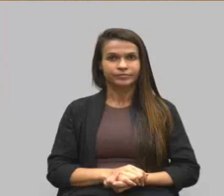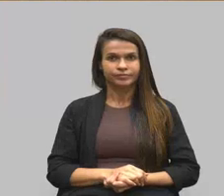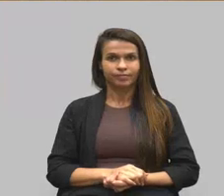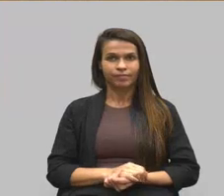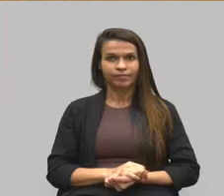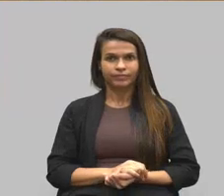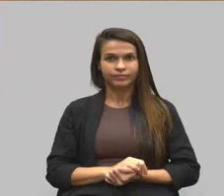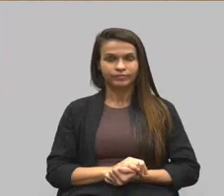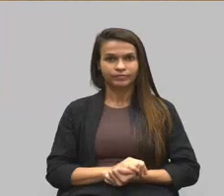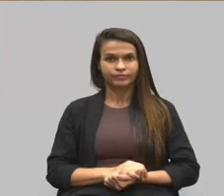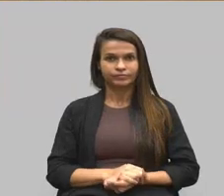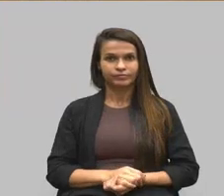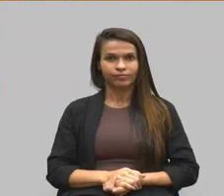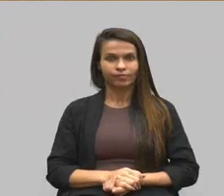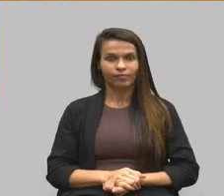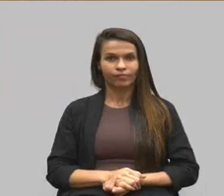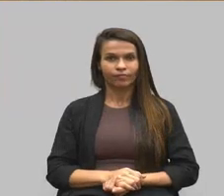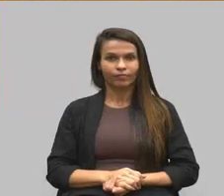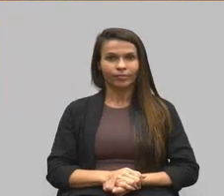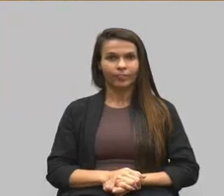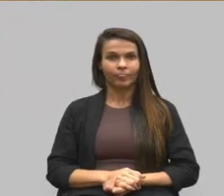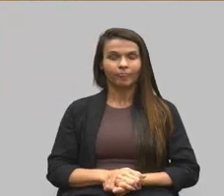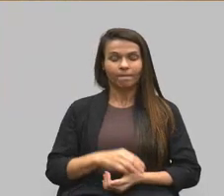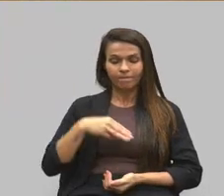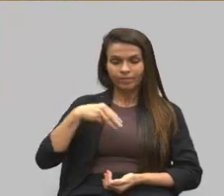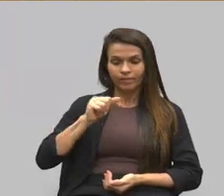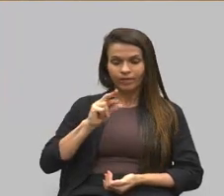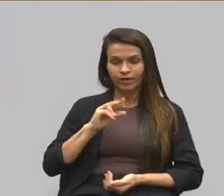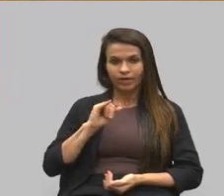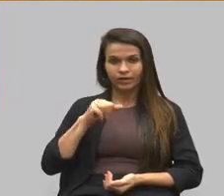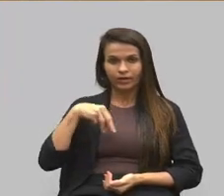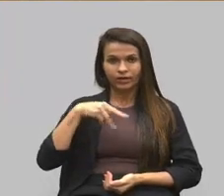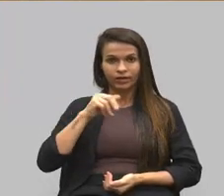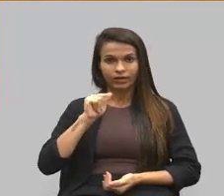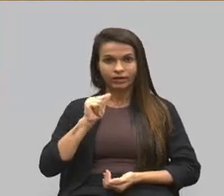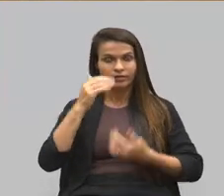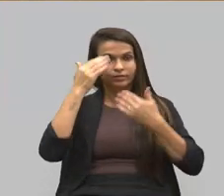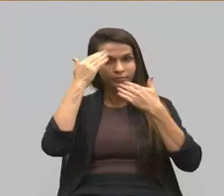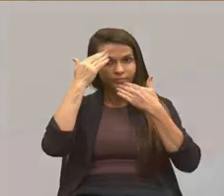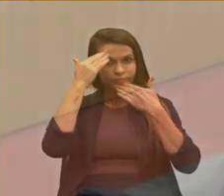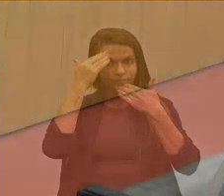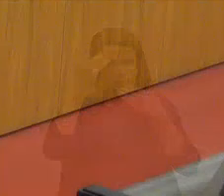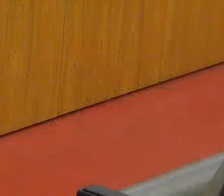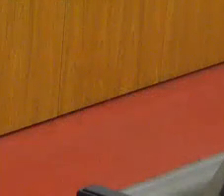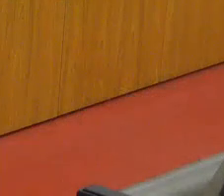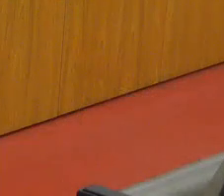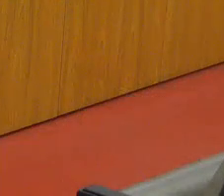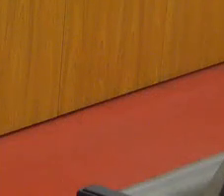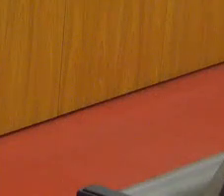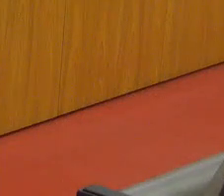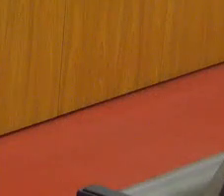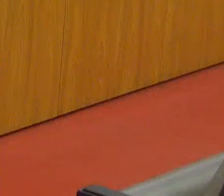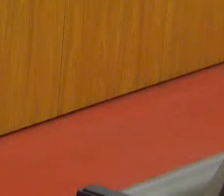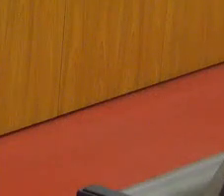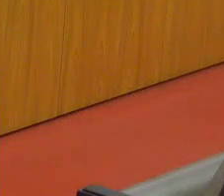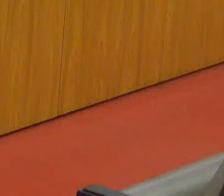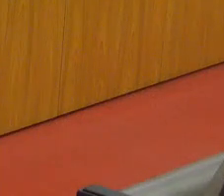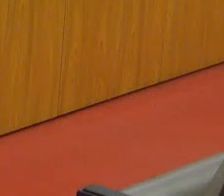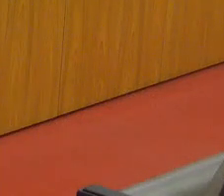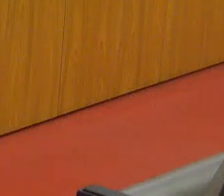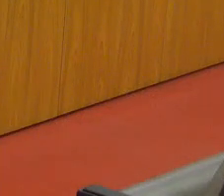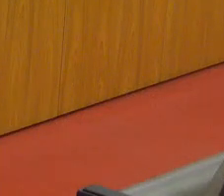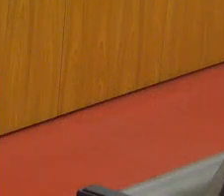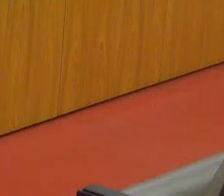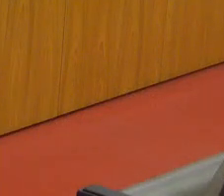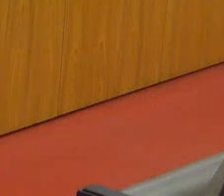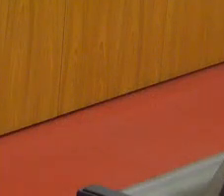obrigada Mariana Obrigado pelas contribuições e aqui fica claro mais uma